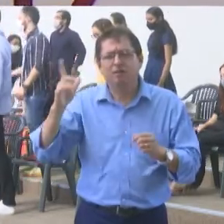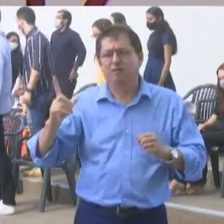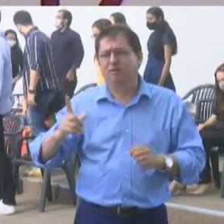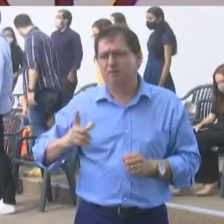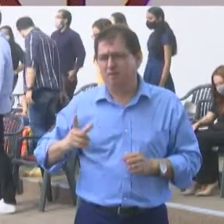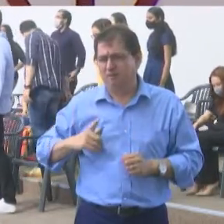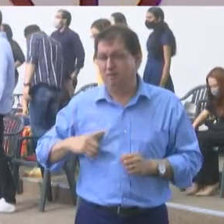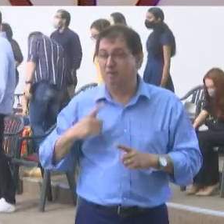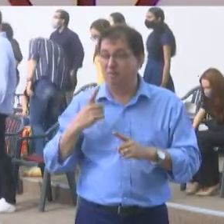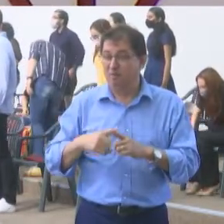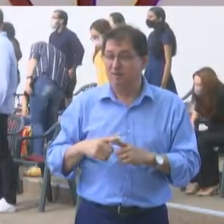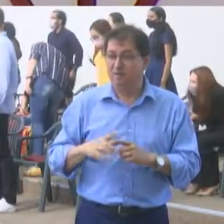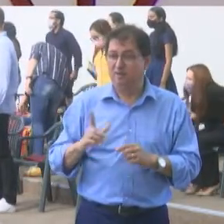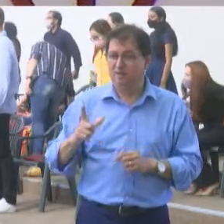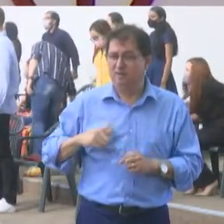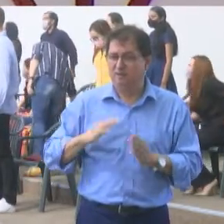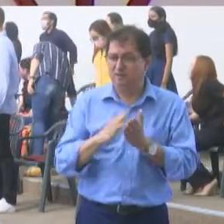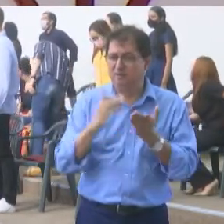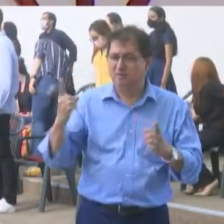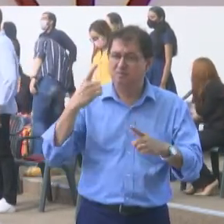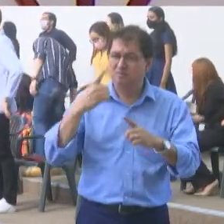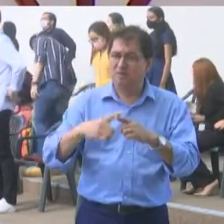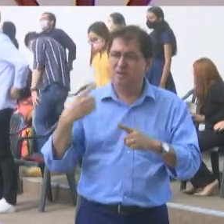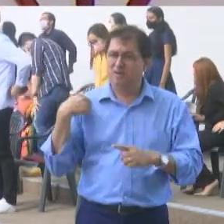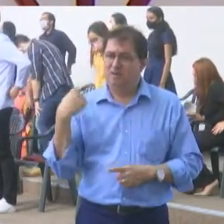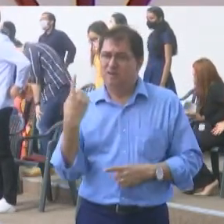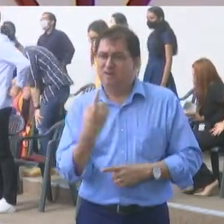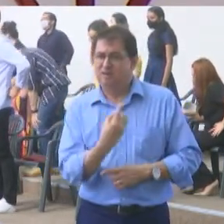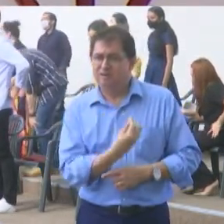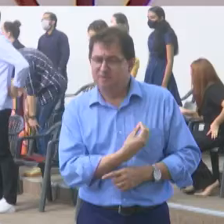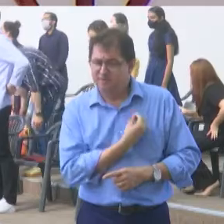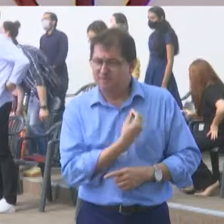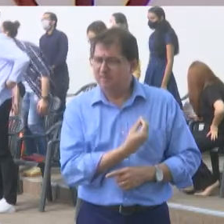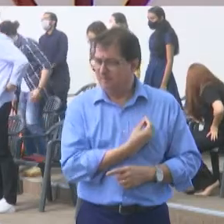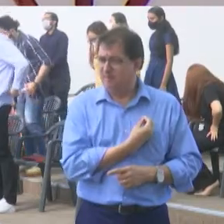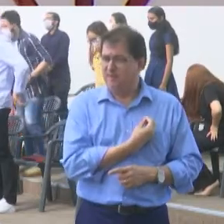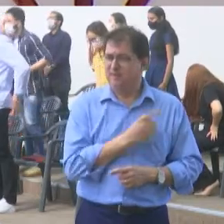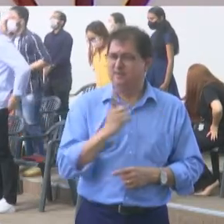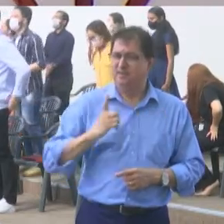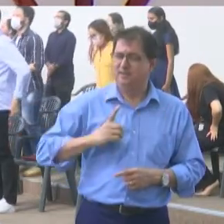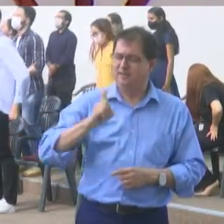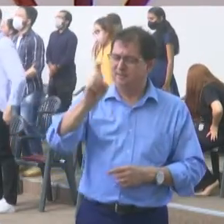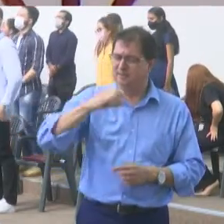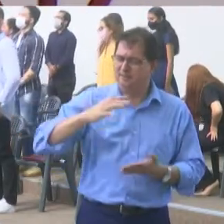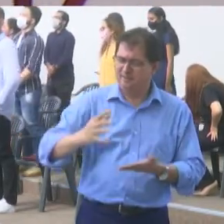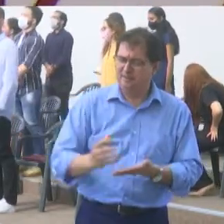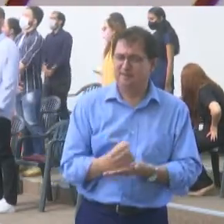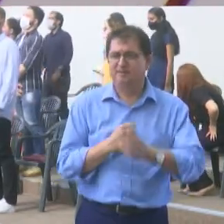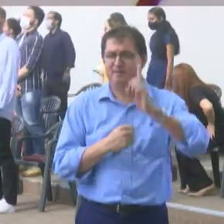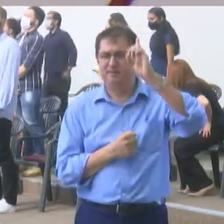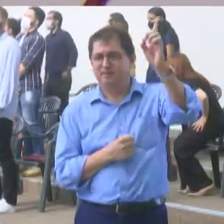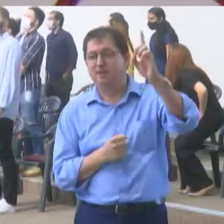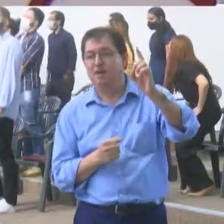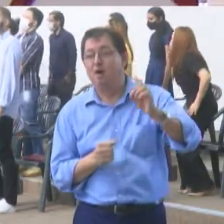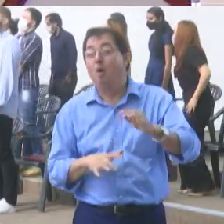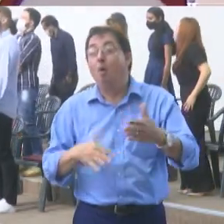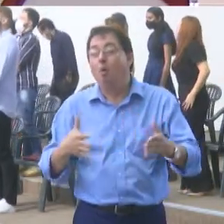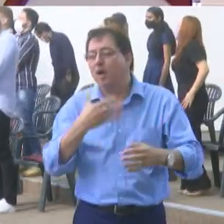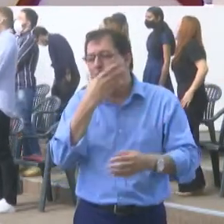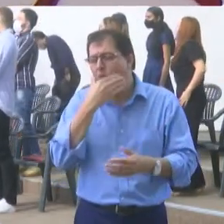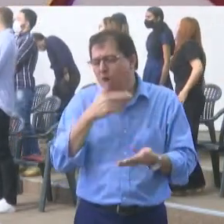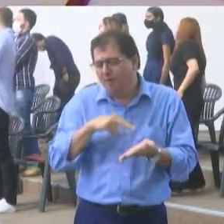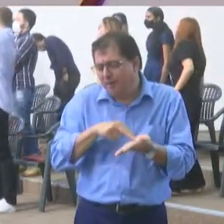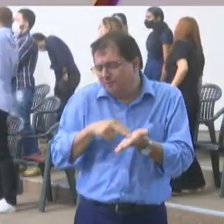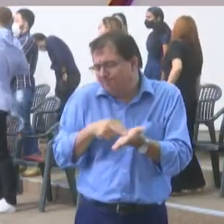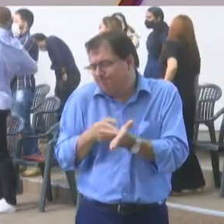registrada na Bíblia? Porque o nosso Deus está resgatando para si um povo. desde que o homem caiu em Gênesis capítulo 3, não